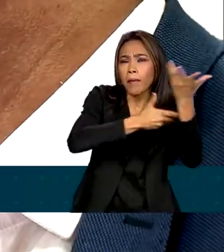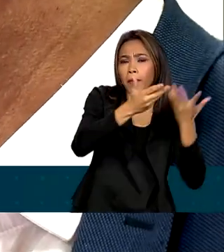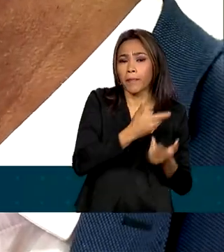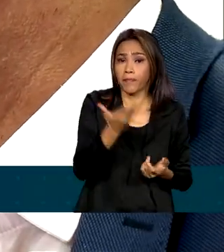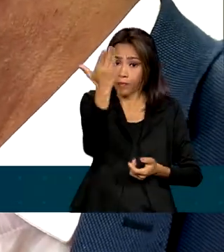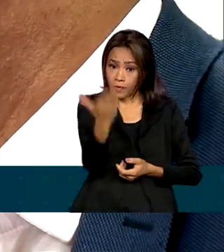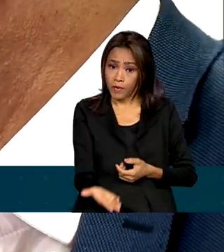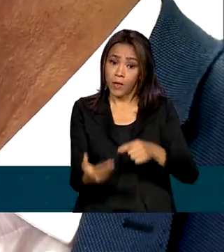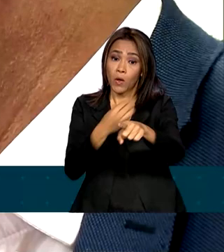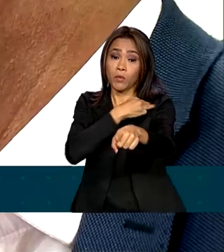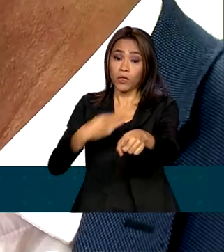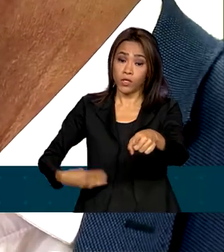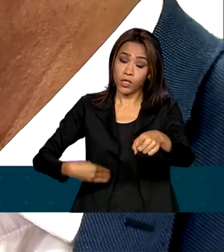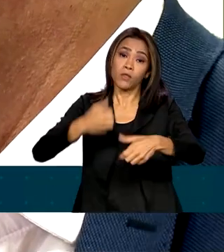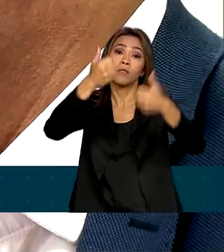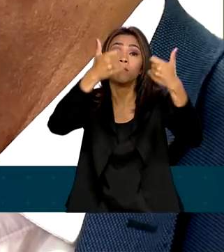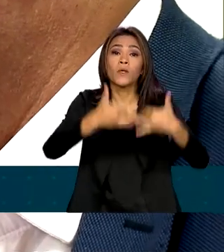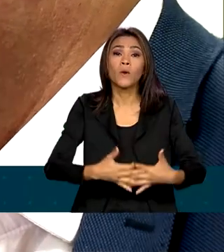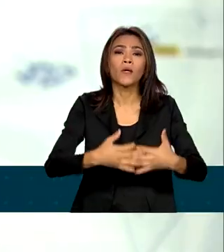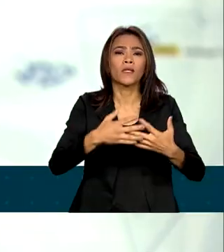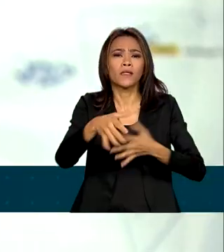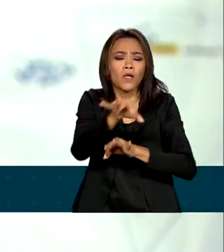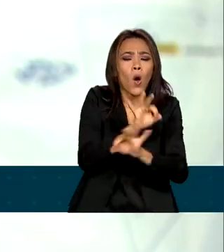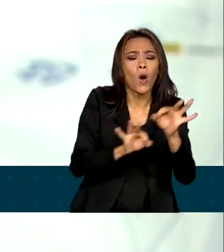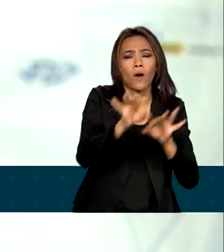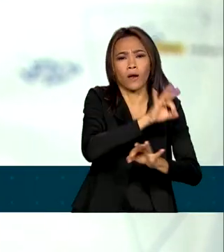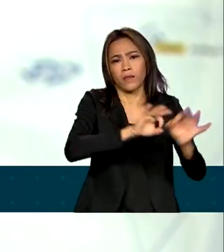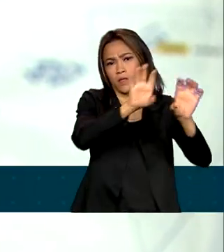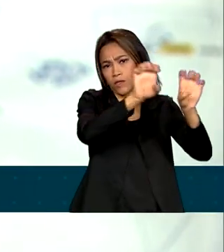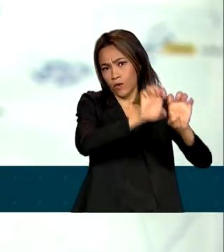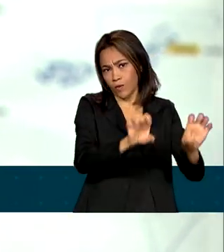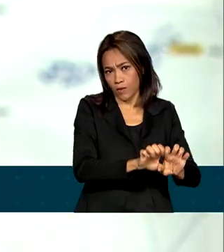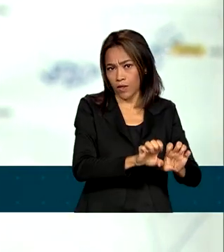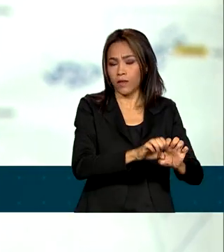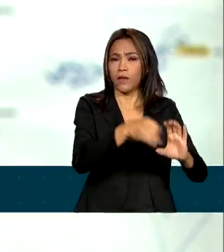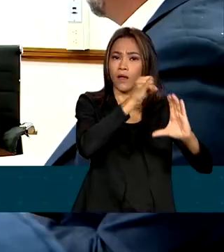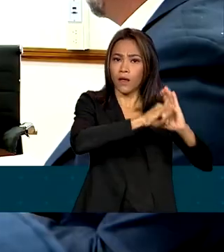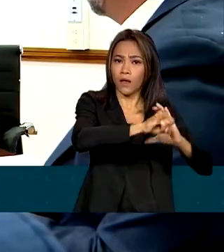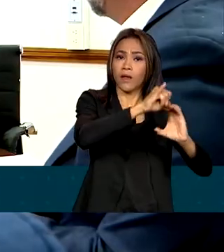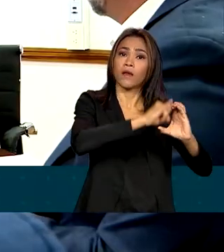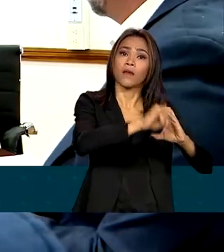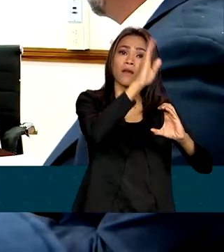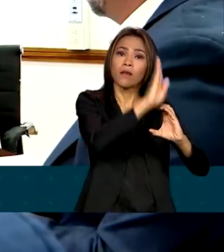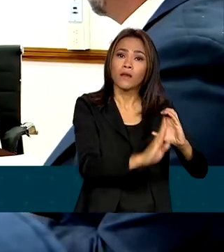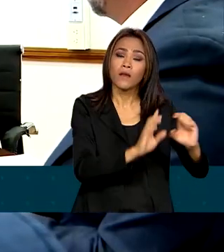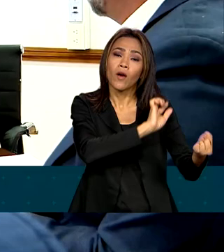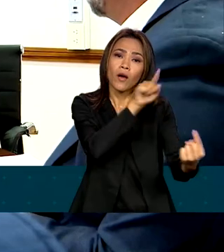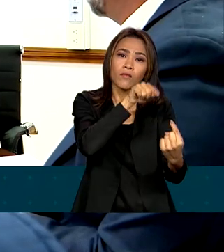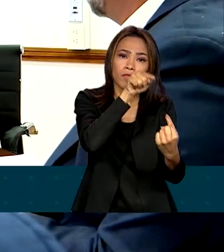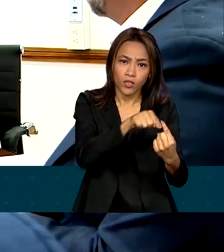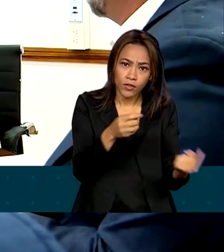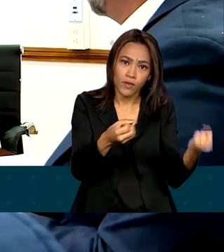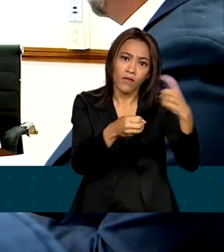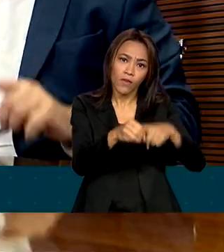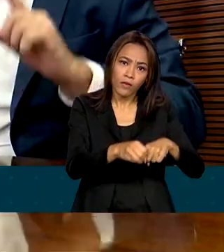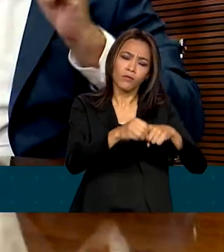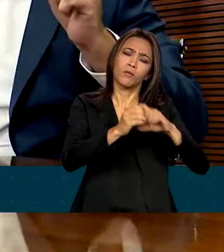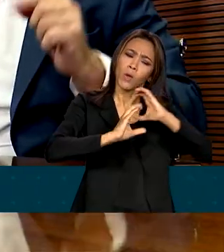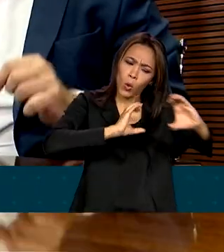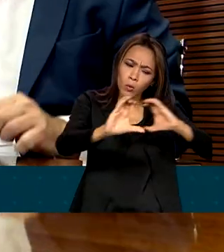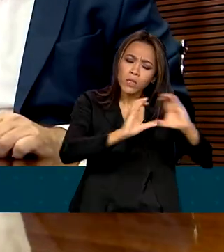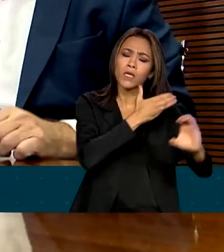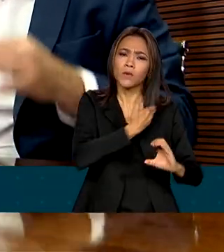ministro contou que a EBC está sendo reestruturada, com o objetivo principal de retomar a comunicação pública e